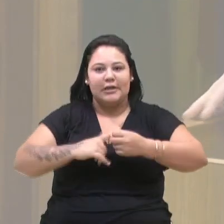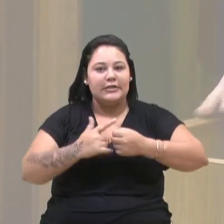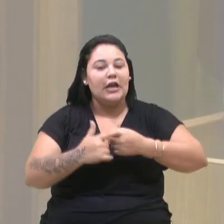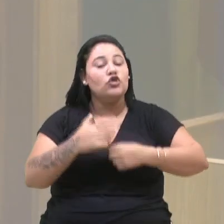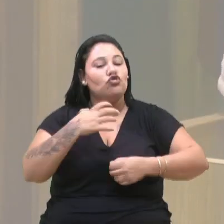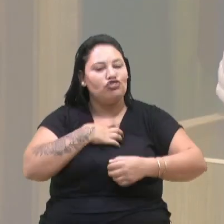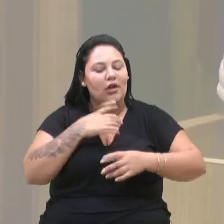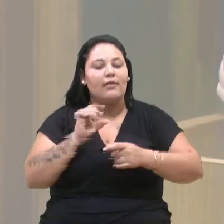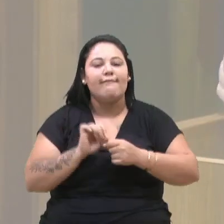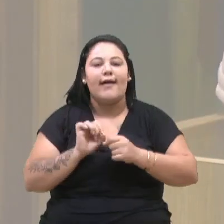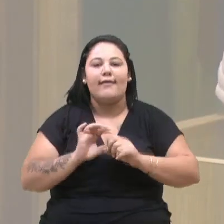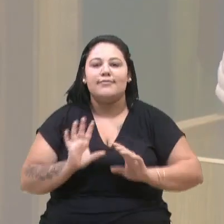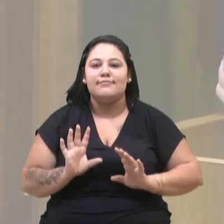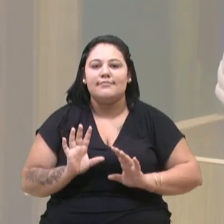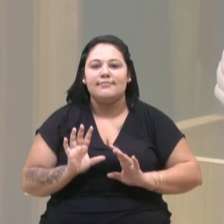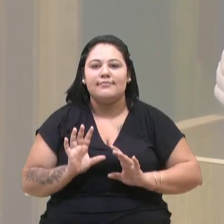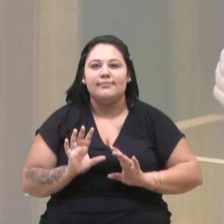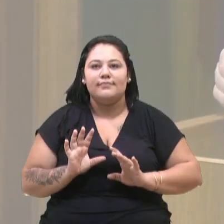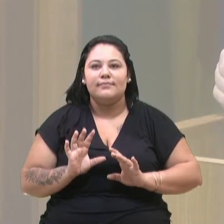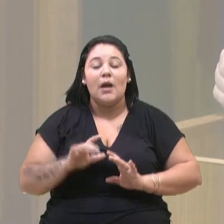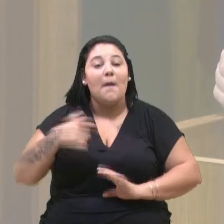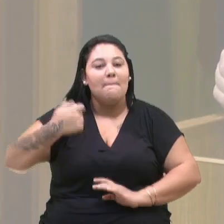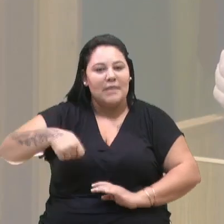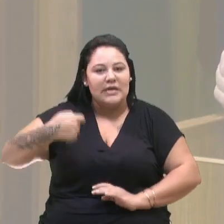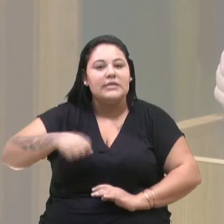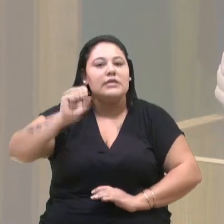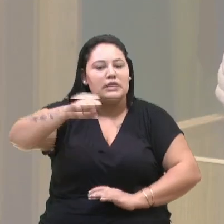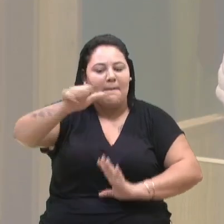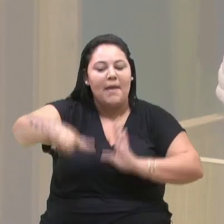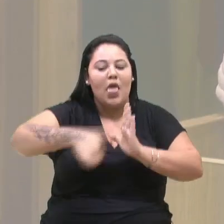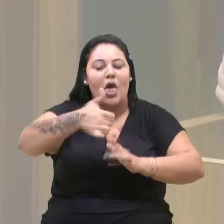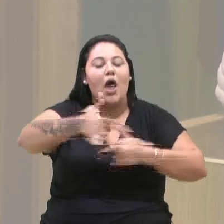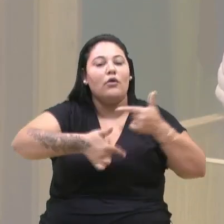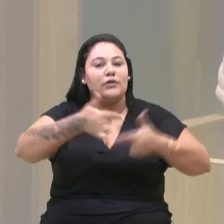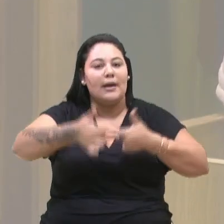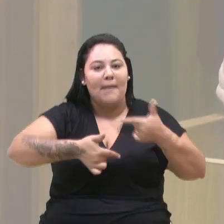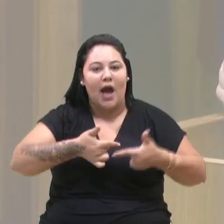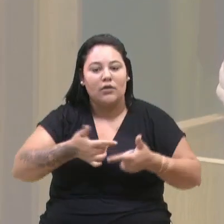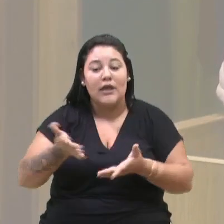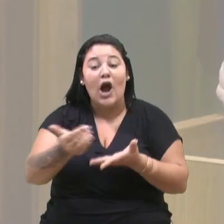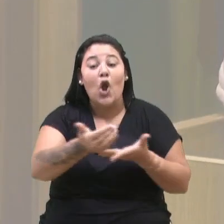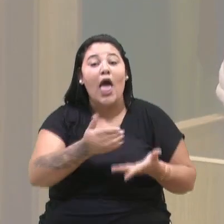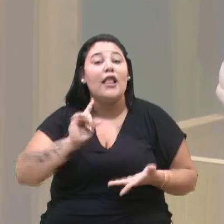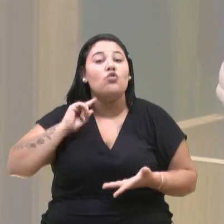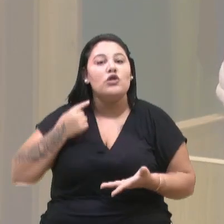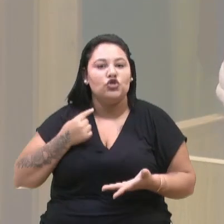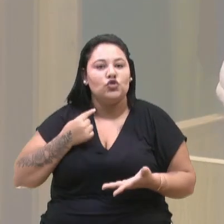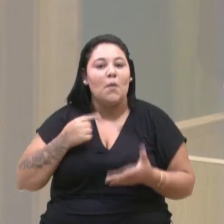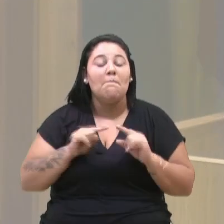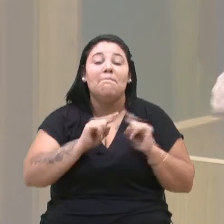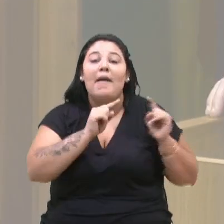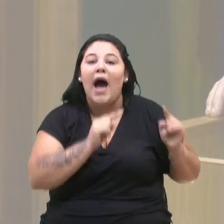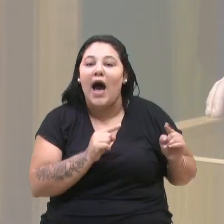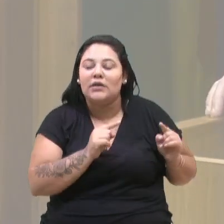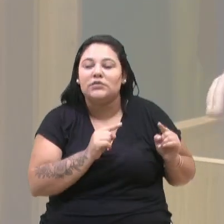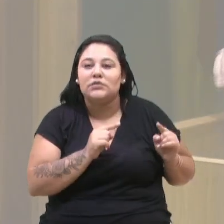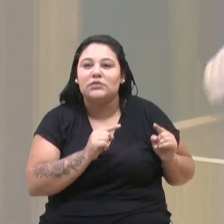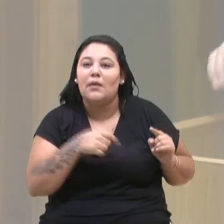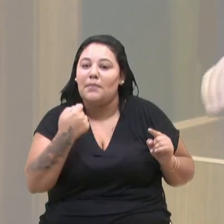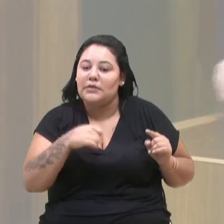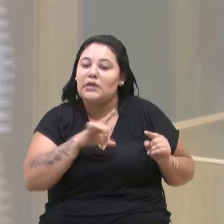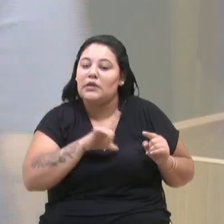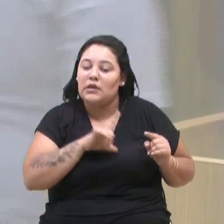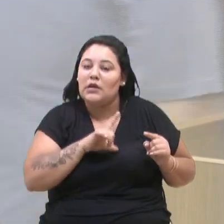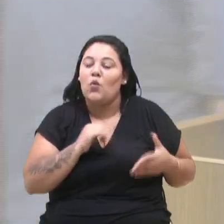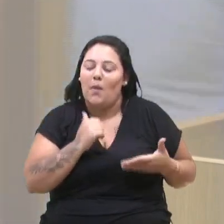Então, precisa, sim, se intensificar a questão da coleta de lixo, mas com a colaboração da comunidade.